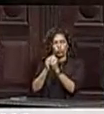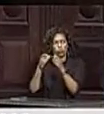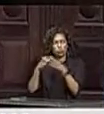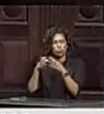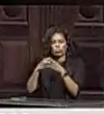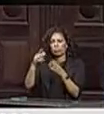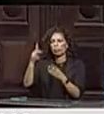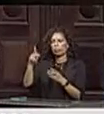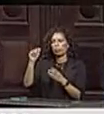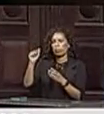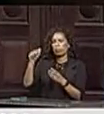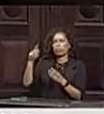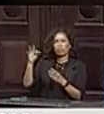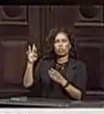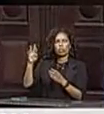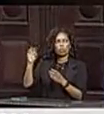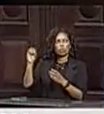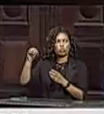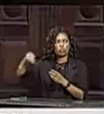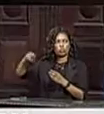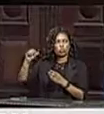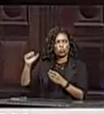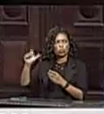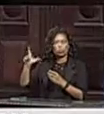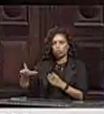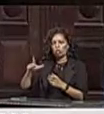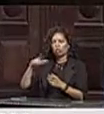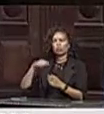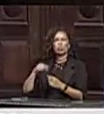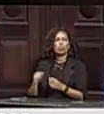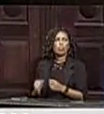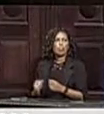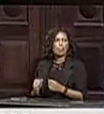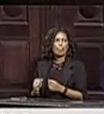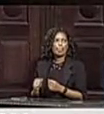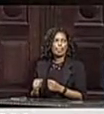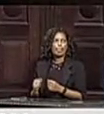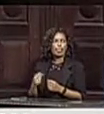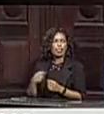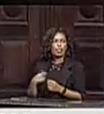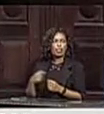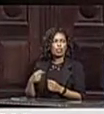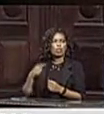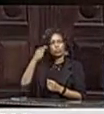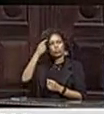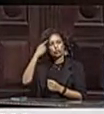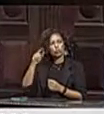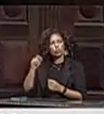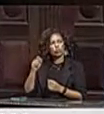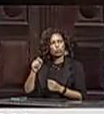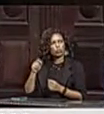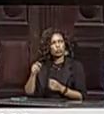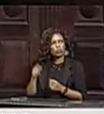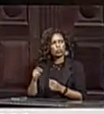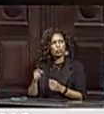Esta é uma das razões pelas quais o percentual